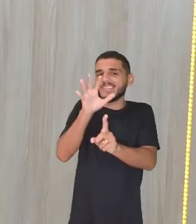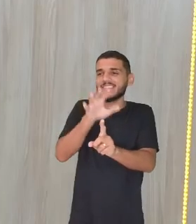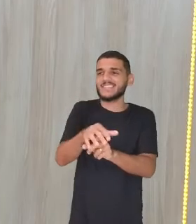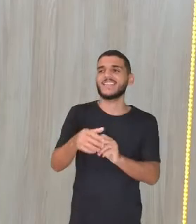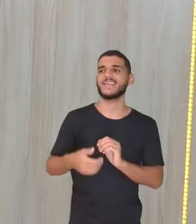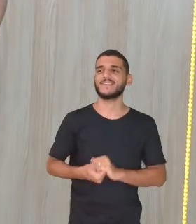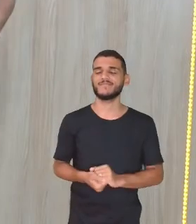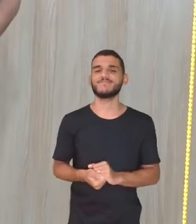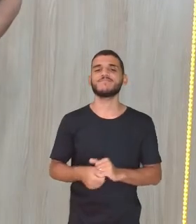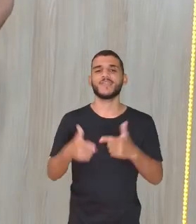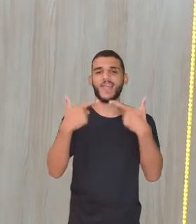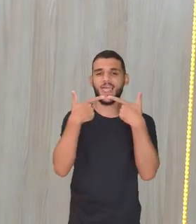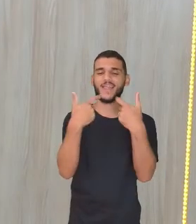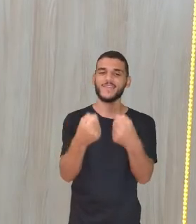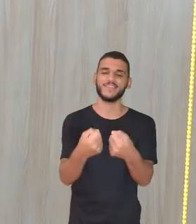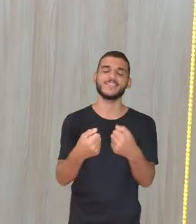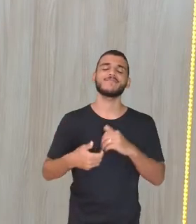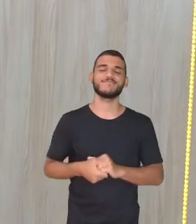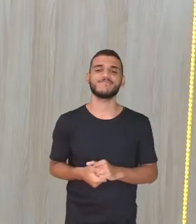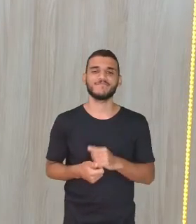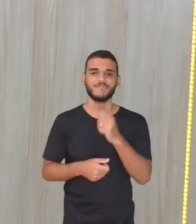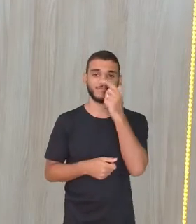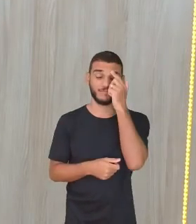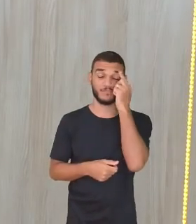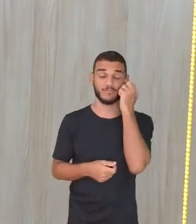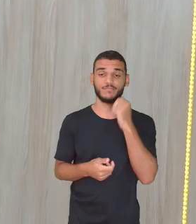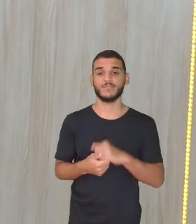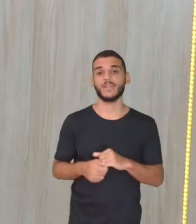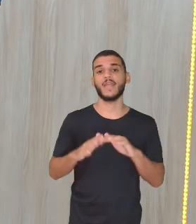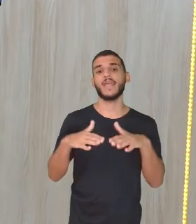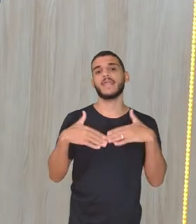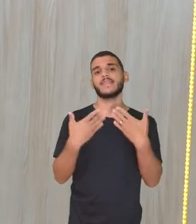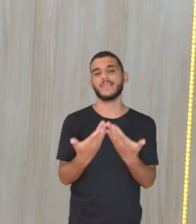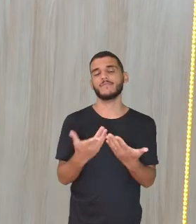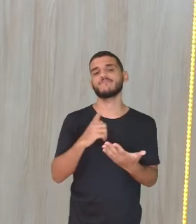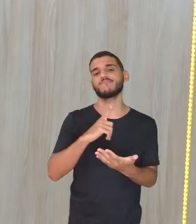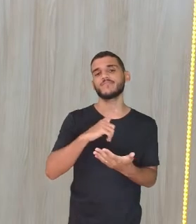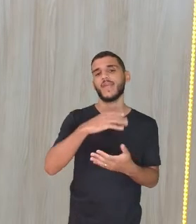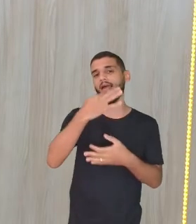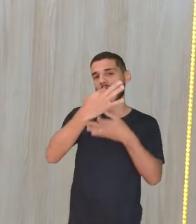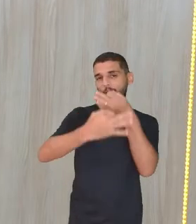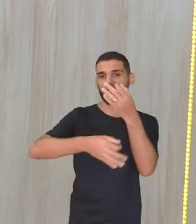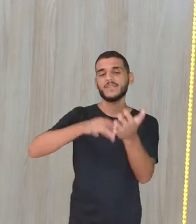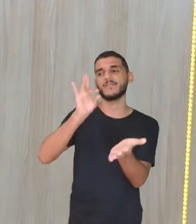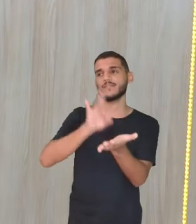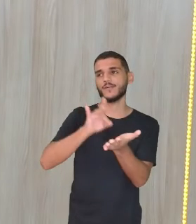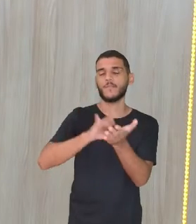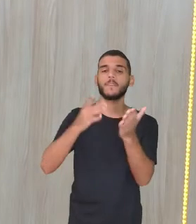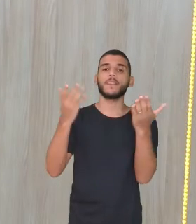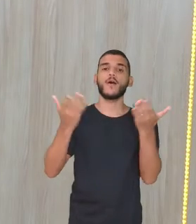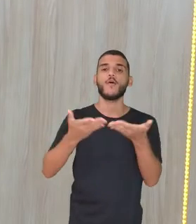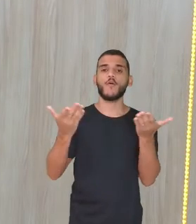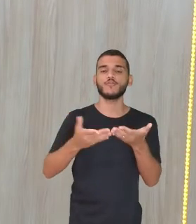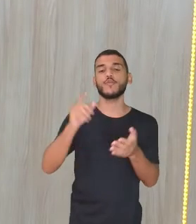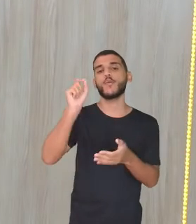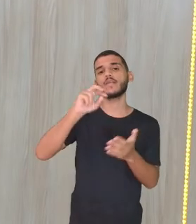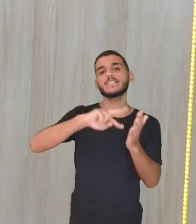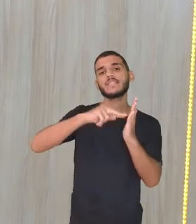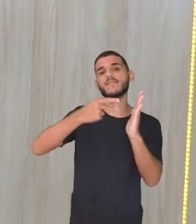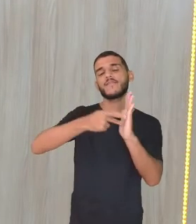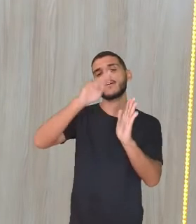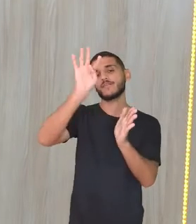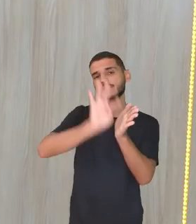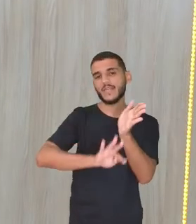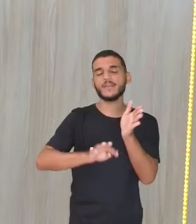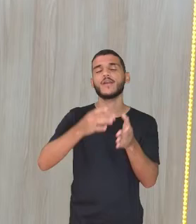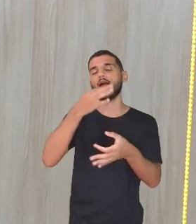apelativa da linguagem, exatamente. Então, tem argumentação sim. Então, hoje a gente viu que é texto argumentativo, além